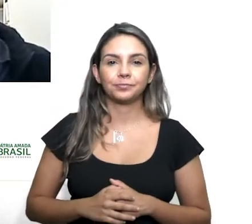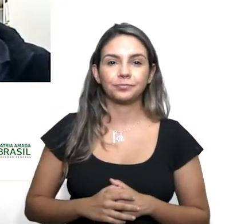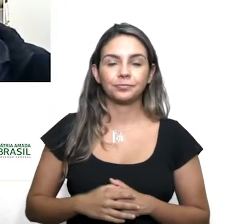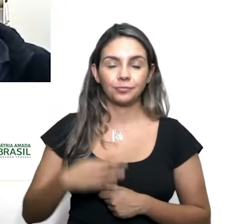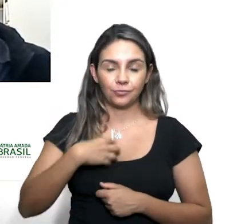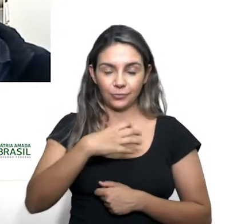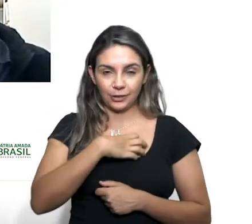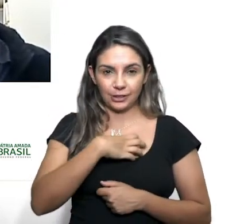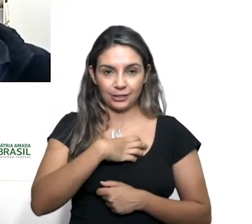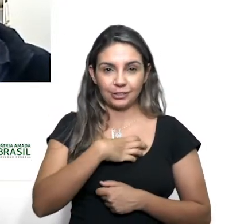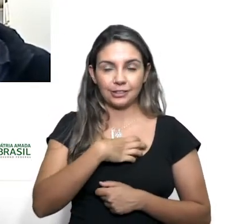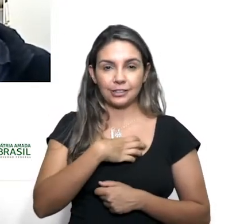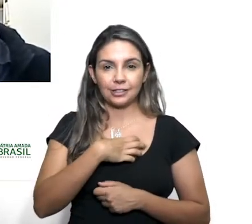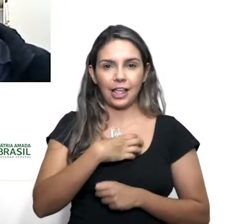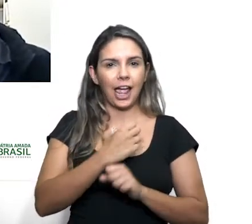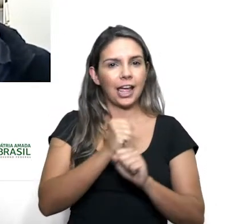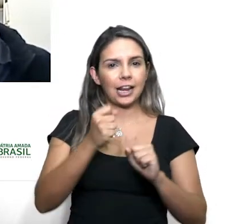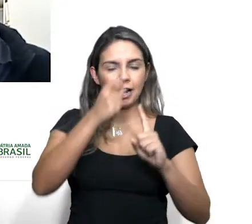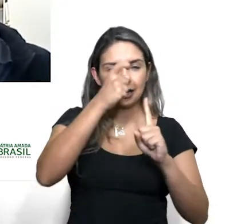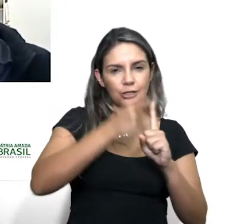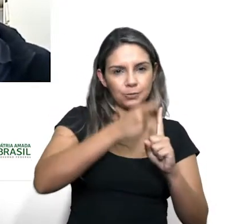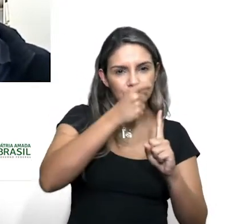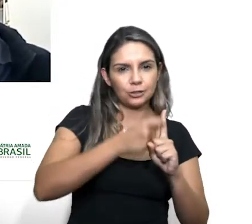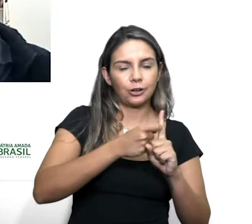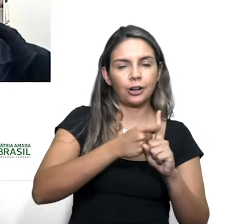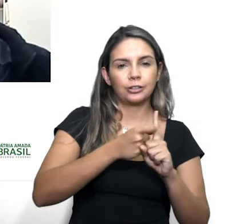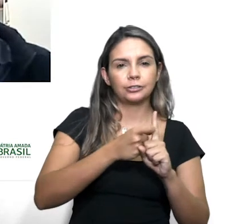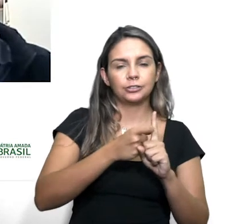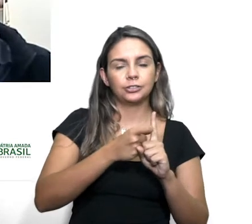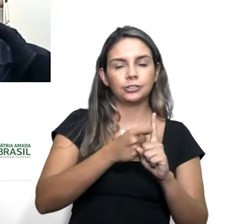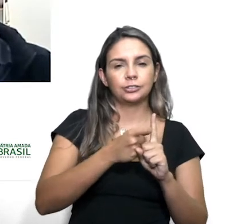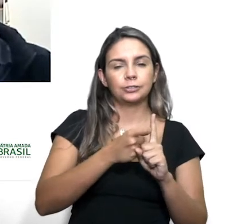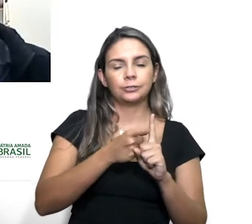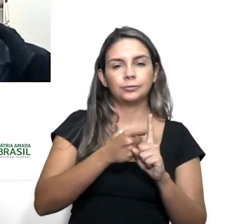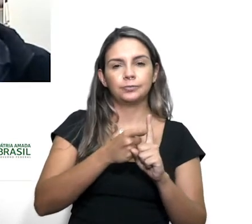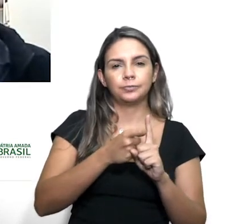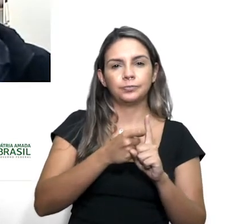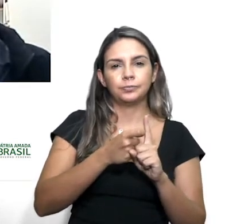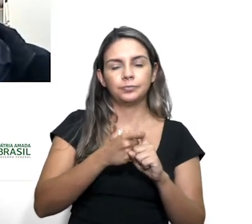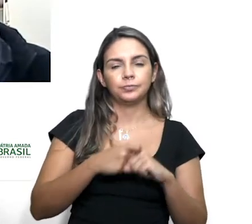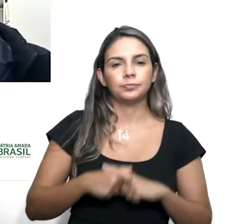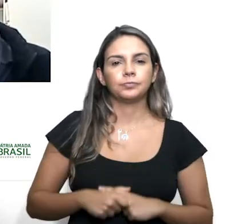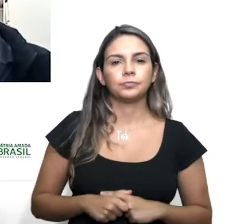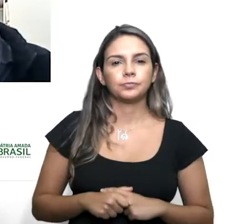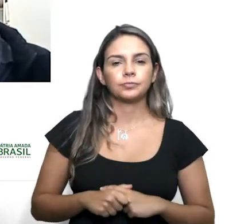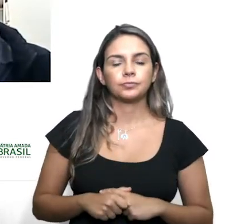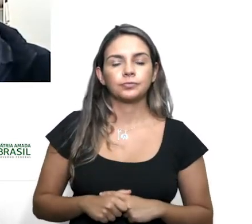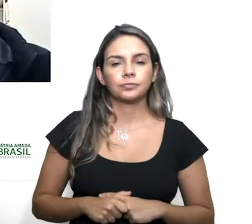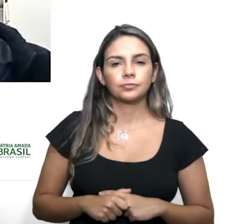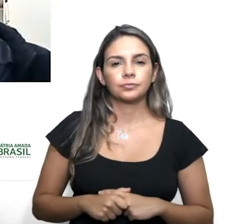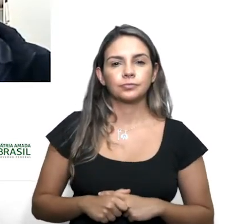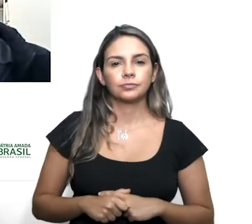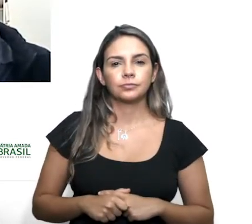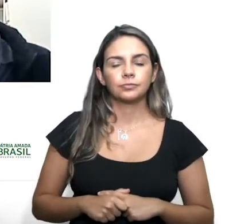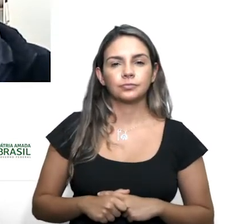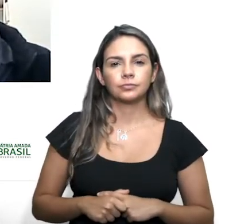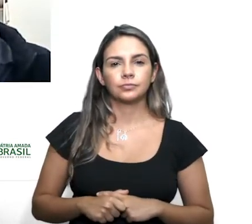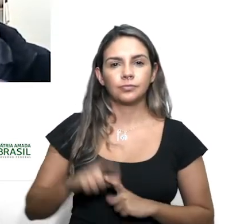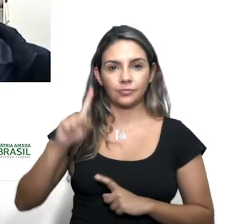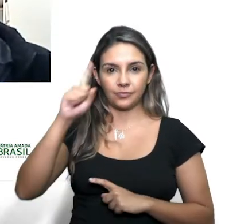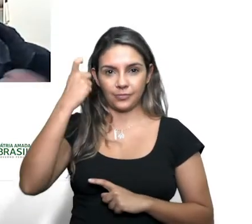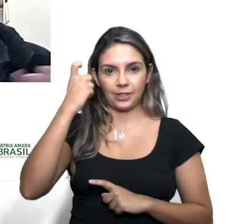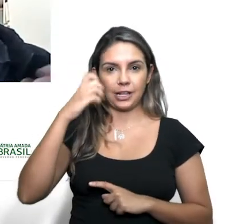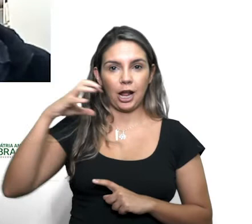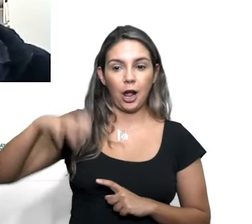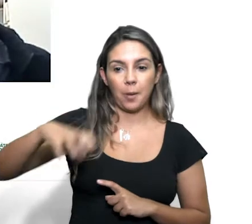eu senti a certa altura é que a grande personagem, mais do que o Sr. Valéry ou o Sr. Walser, era o bairro,